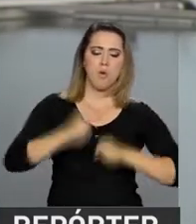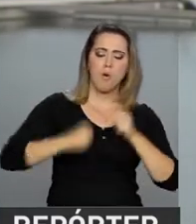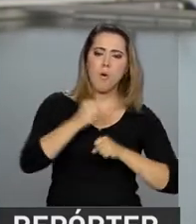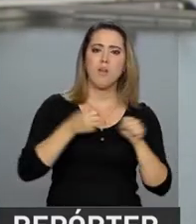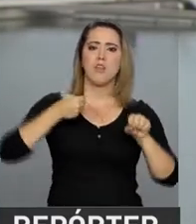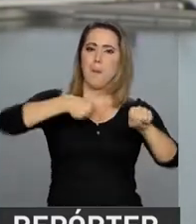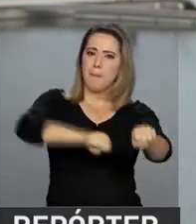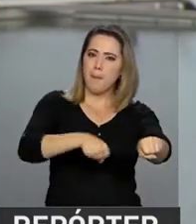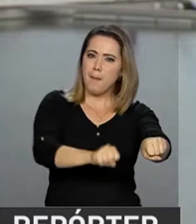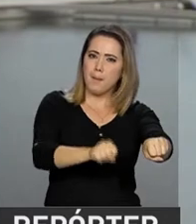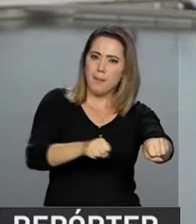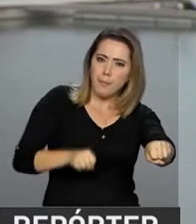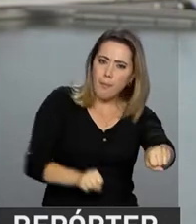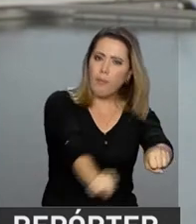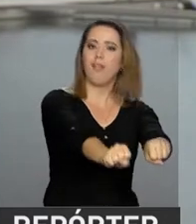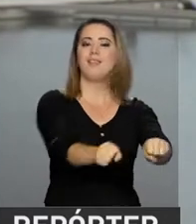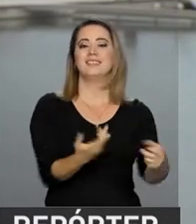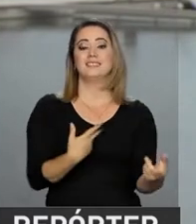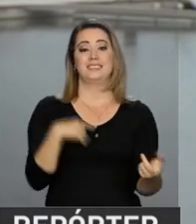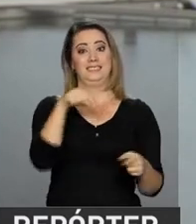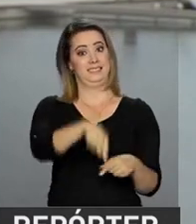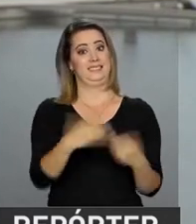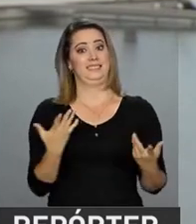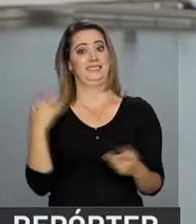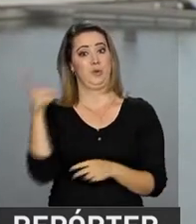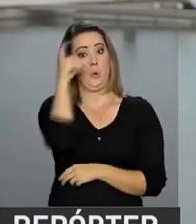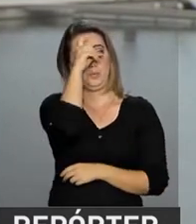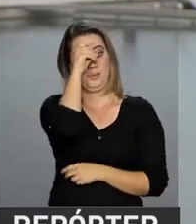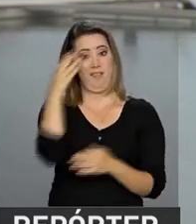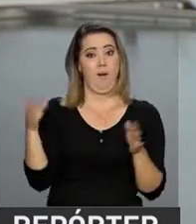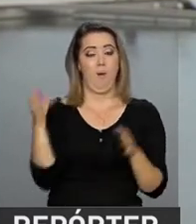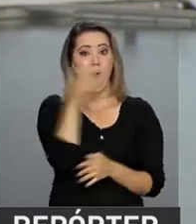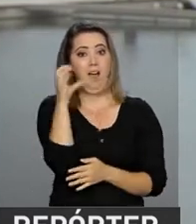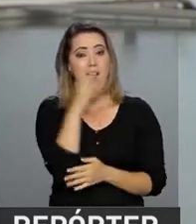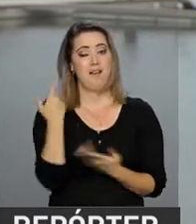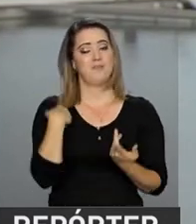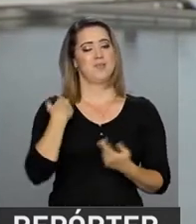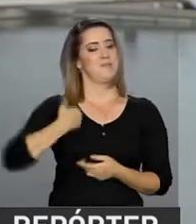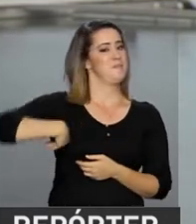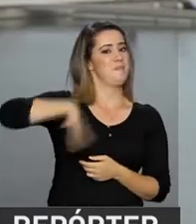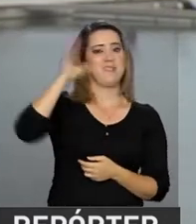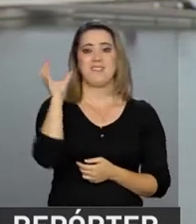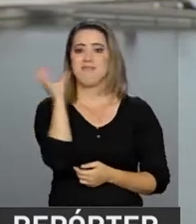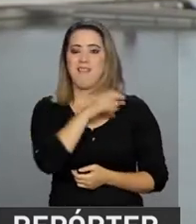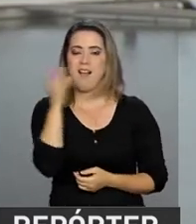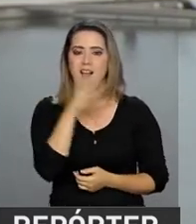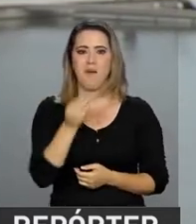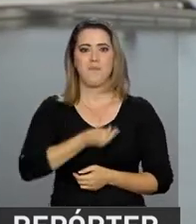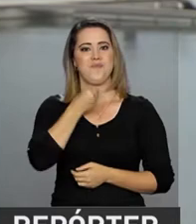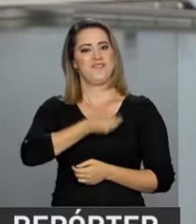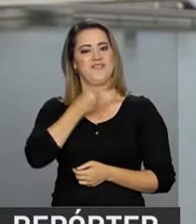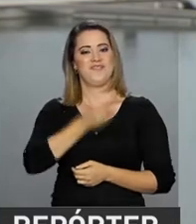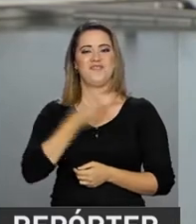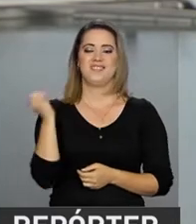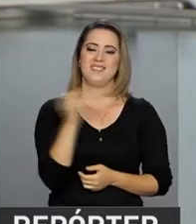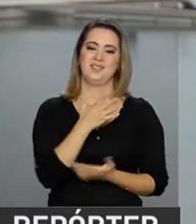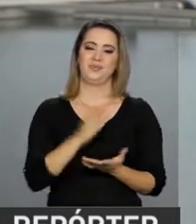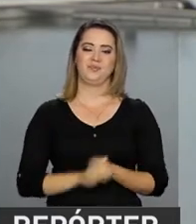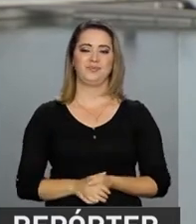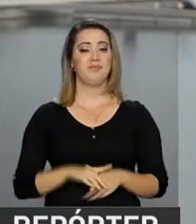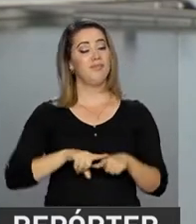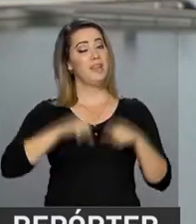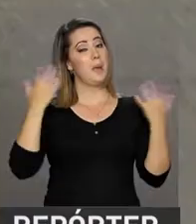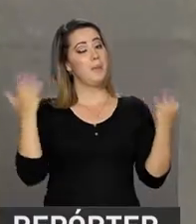fim até de moto táxi pra cá que o hospital é mais rápido mas de salvar a minha vida e incluir agora